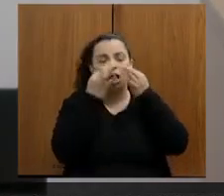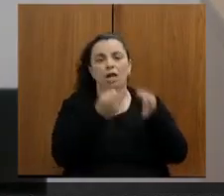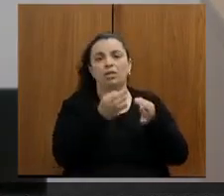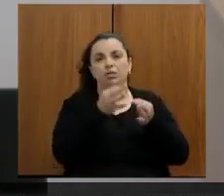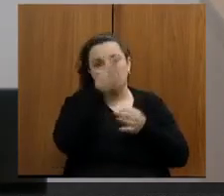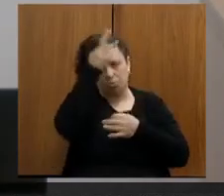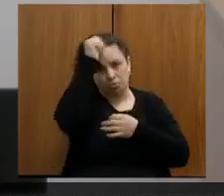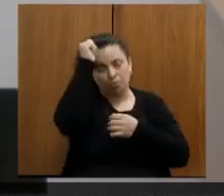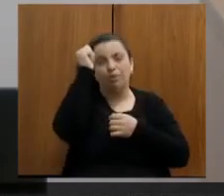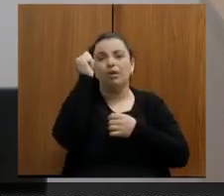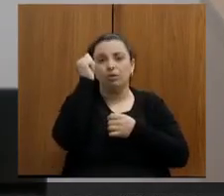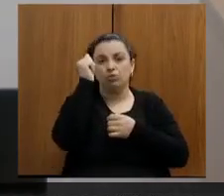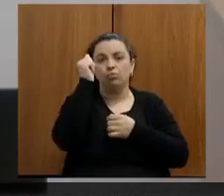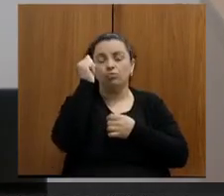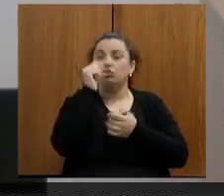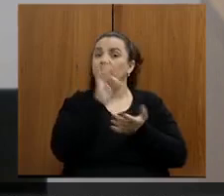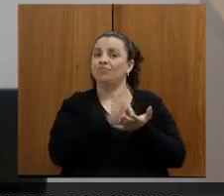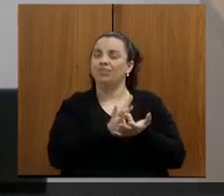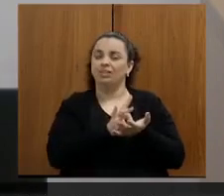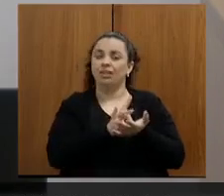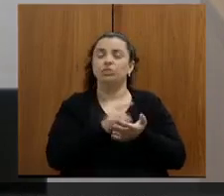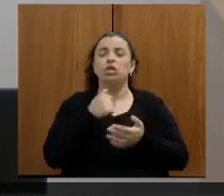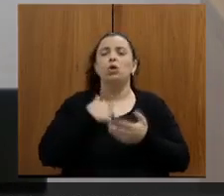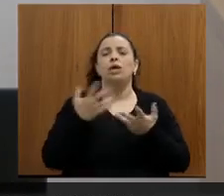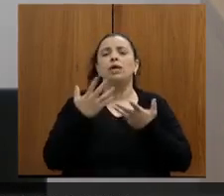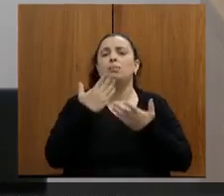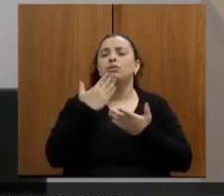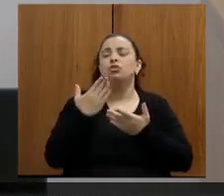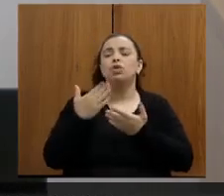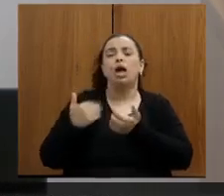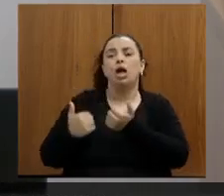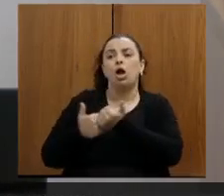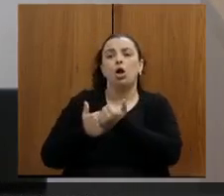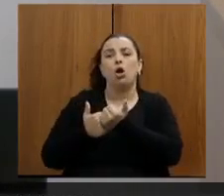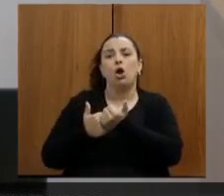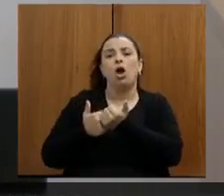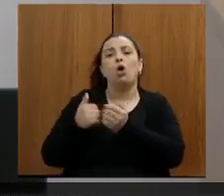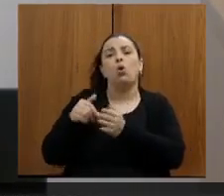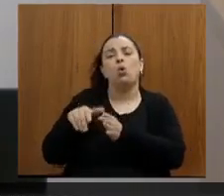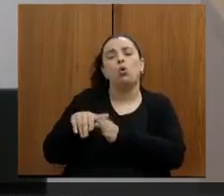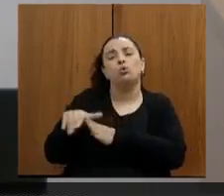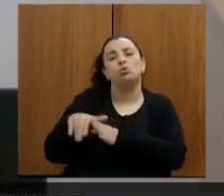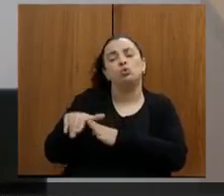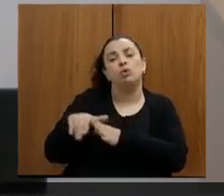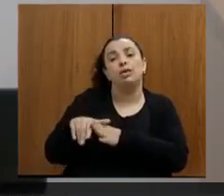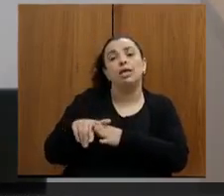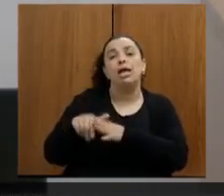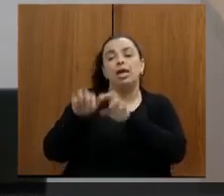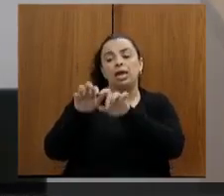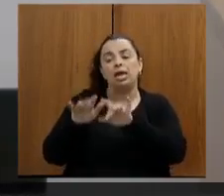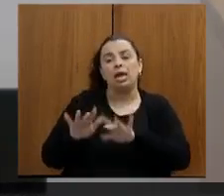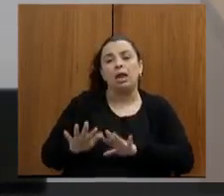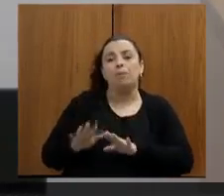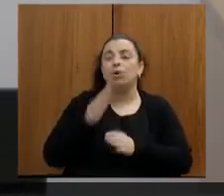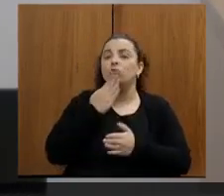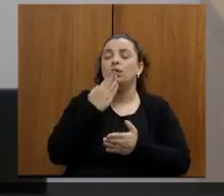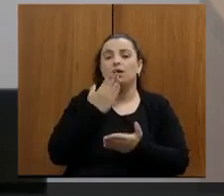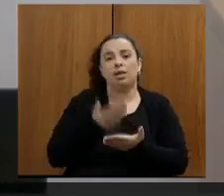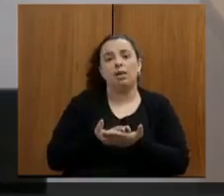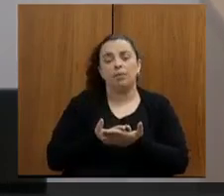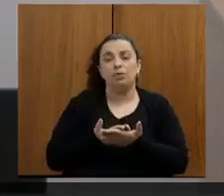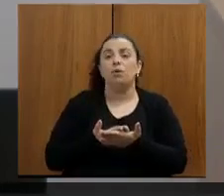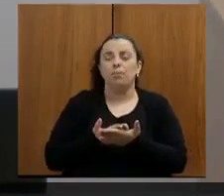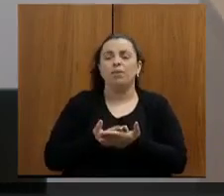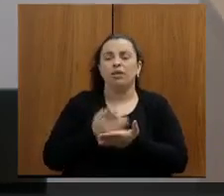eu quero inclusive pedir a nossa consultoria que também é labore requerimento para que o ato formalizado